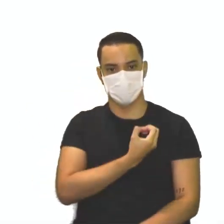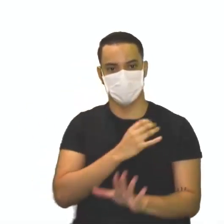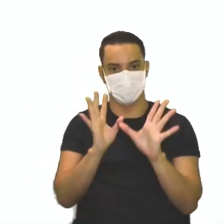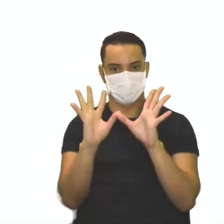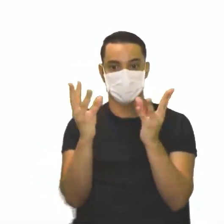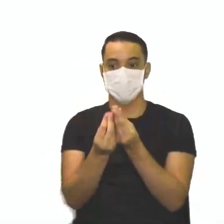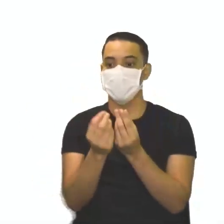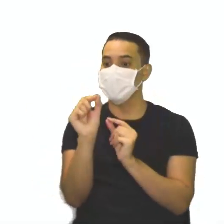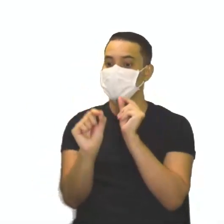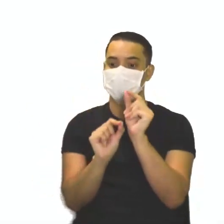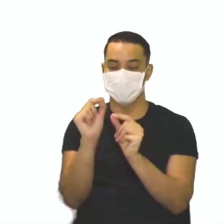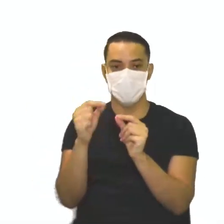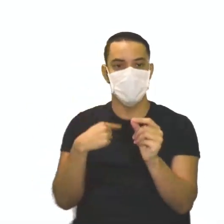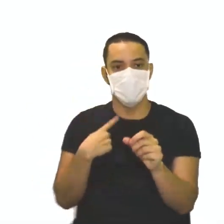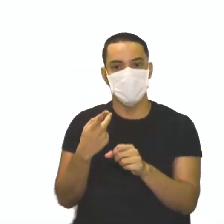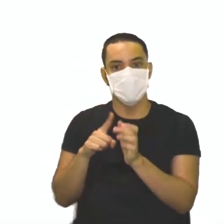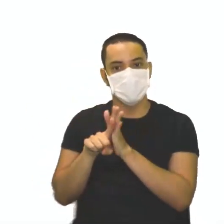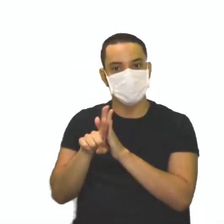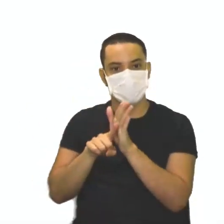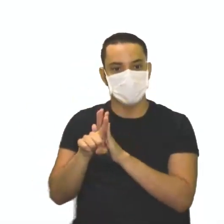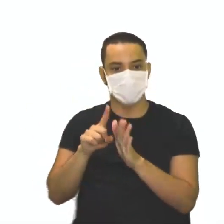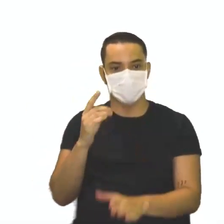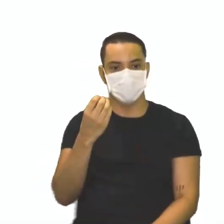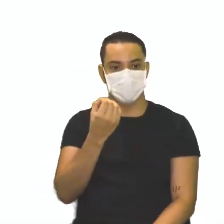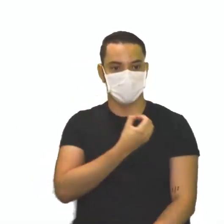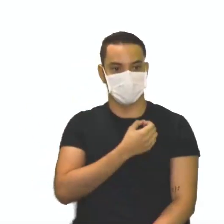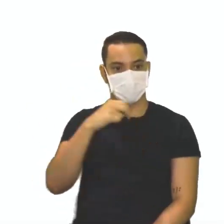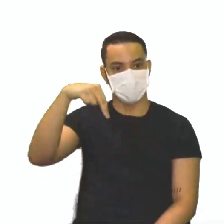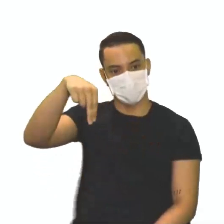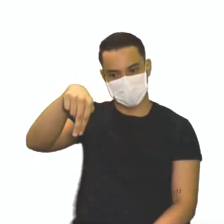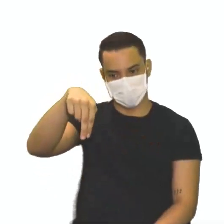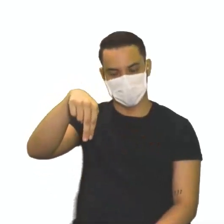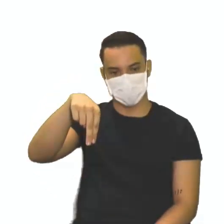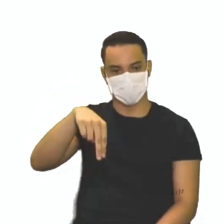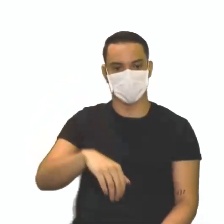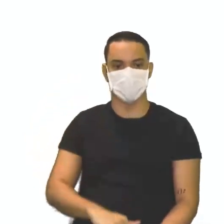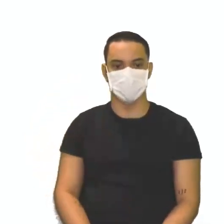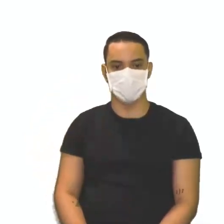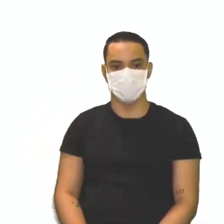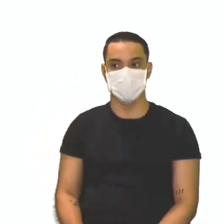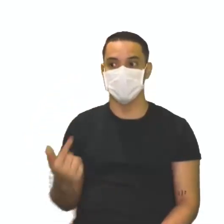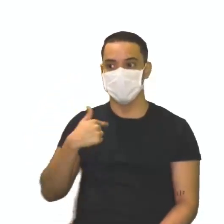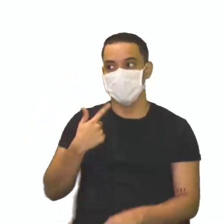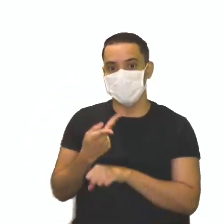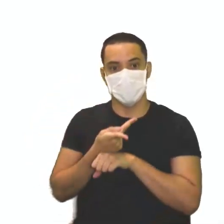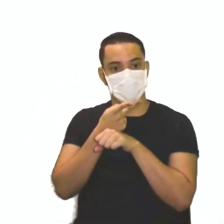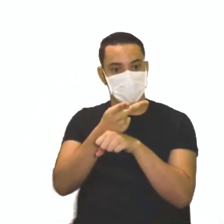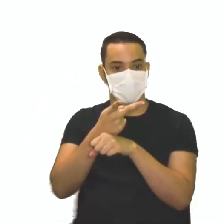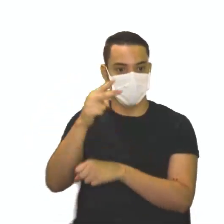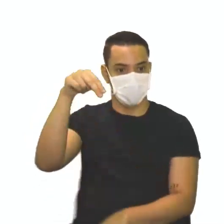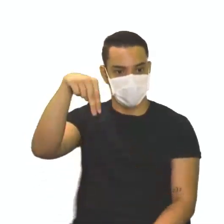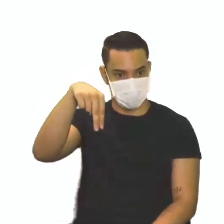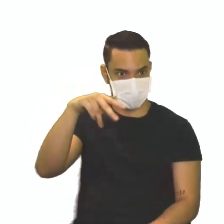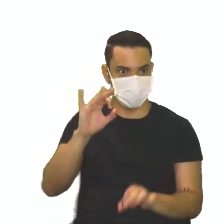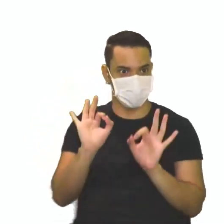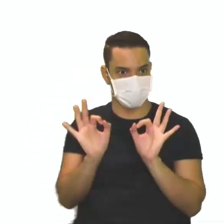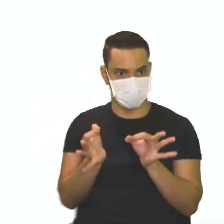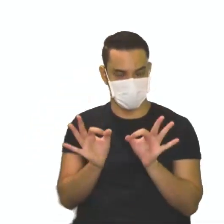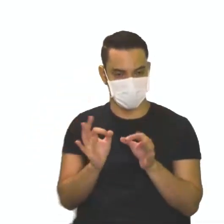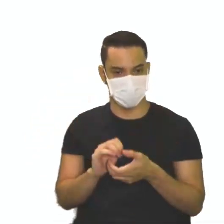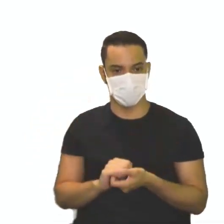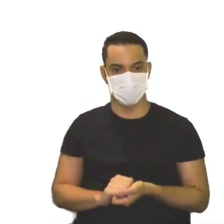partículas, eu estou procurando o meu N, ok? Estou em busca do meu N aqui, tá